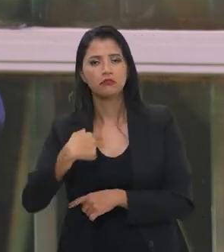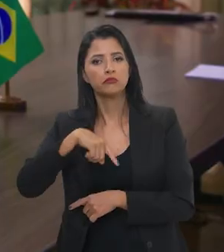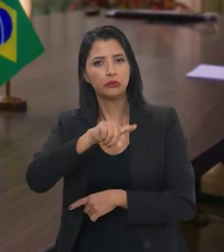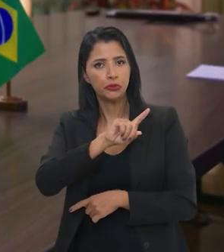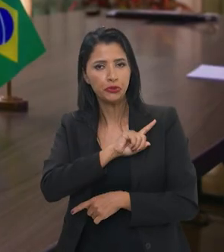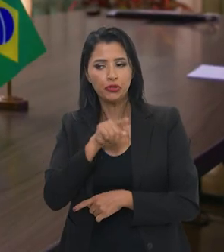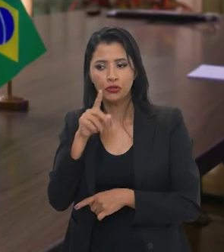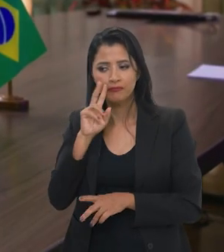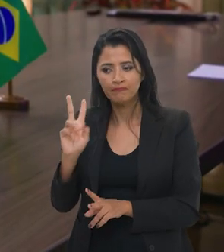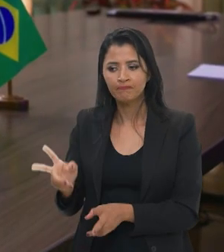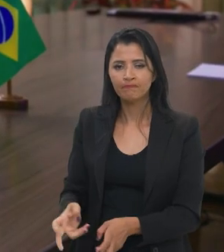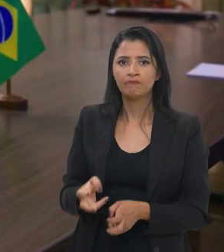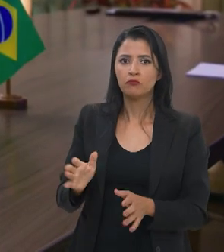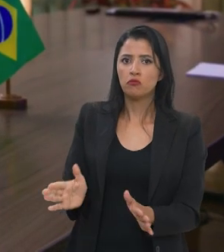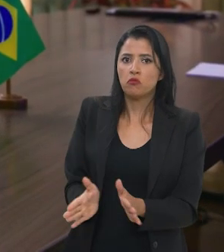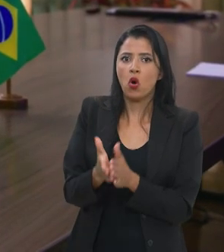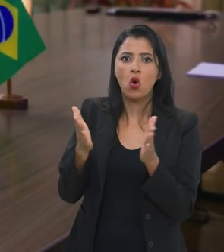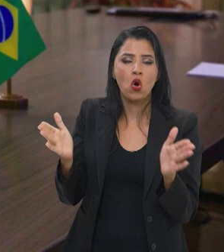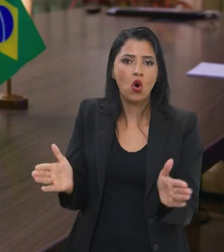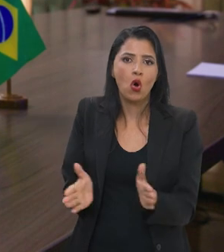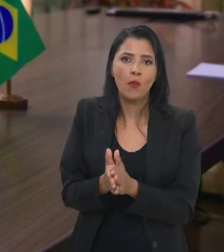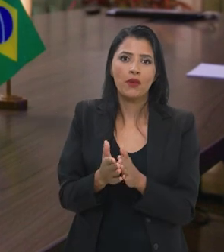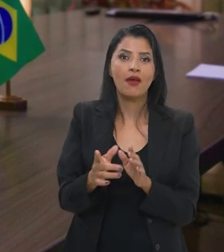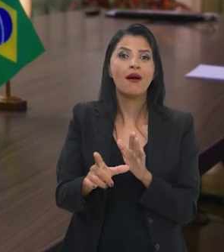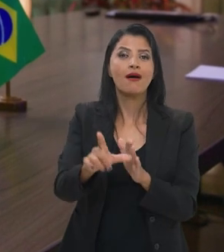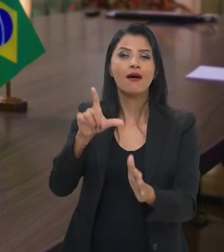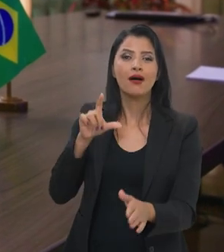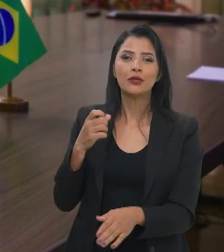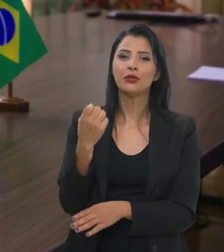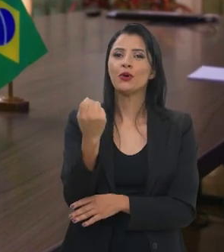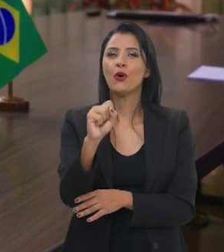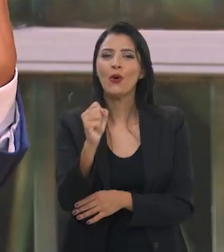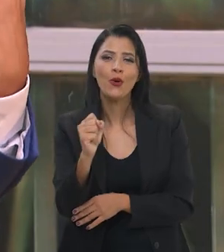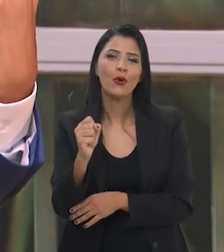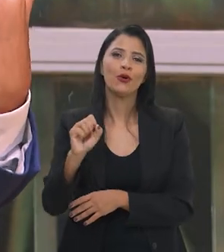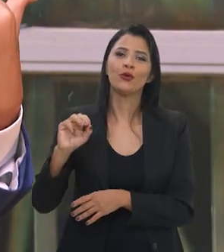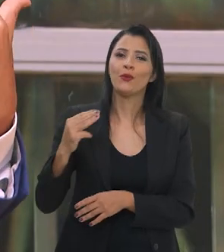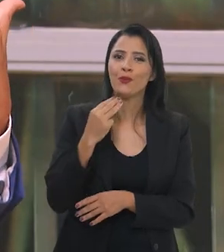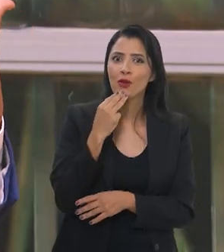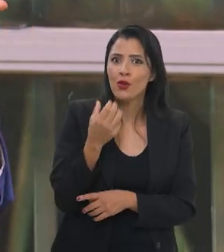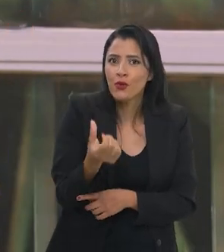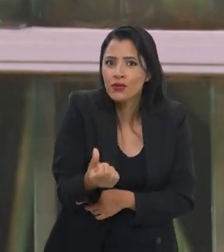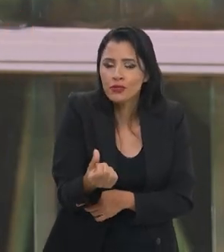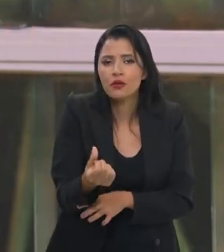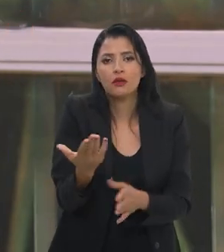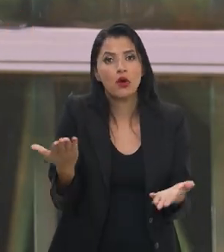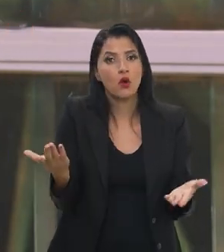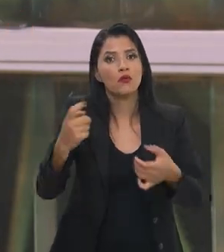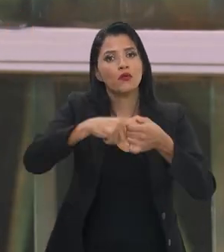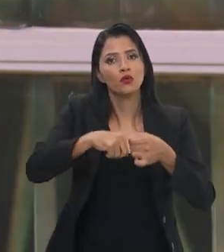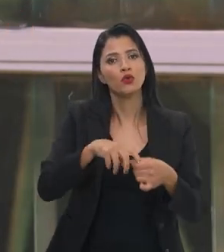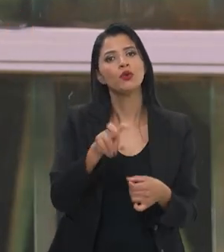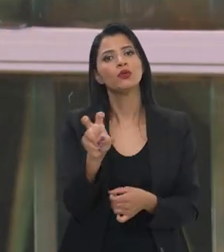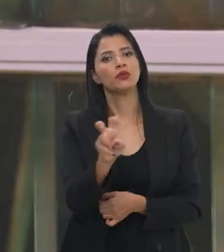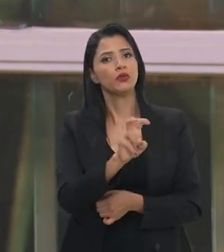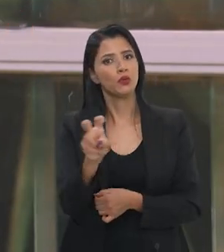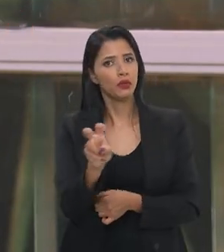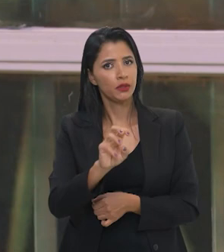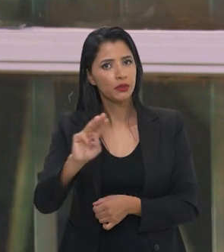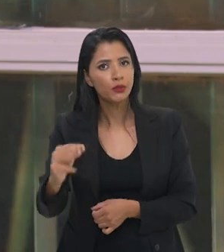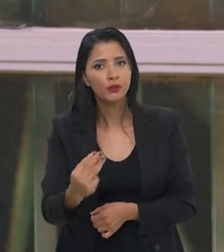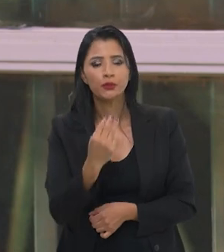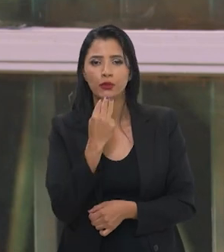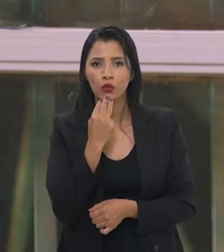recebemos na extrema pobreza lá atrás eram oito milhões era seis milhões voltou a 55